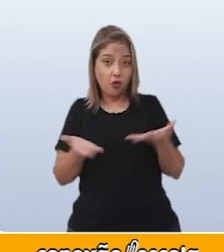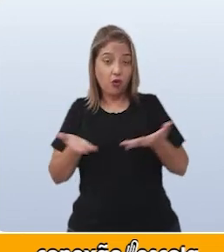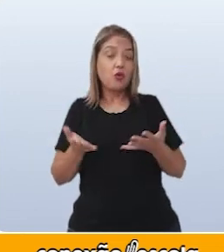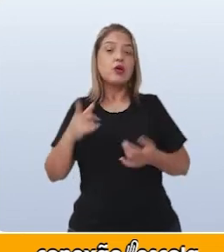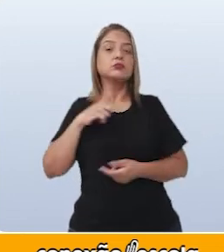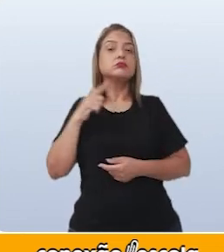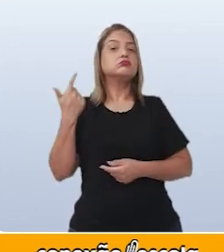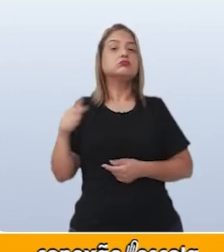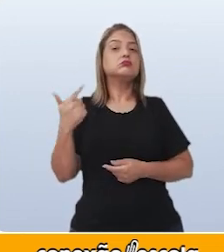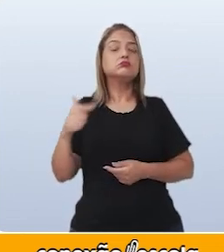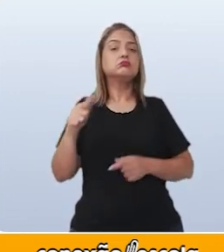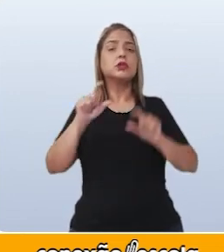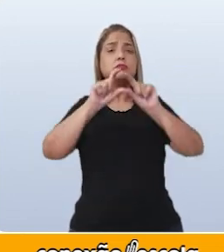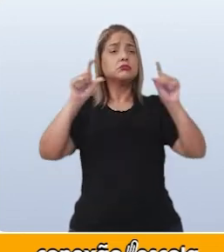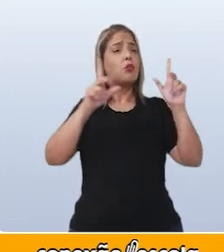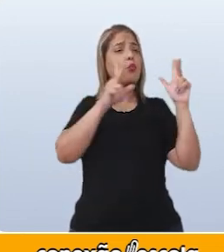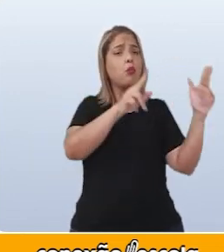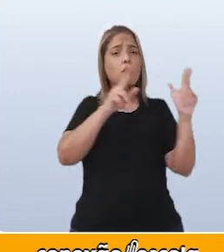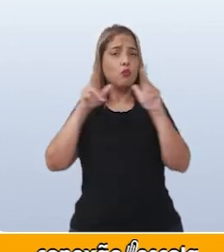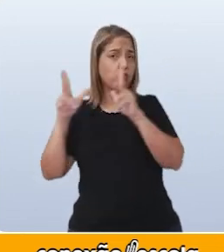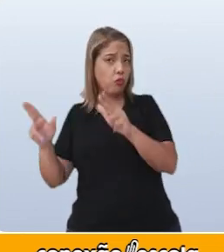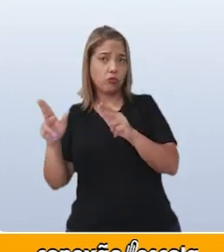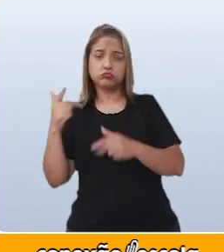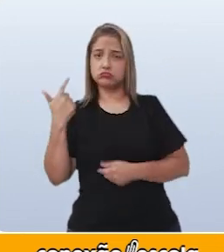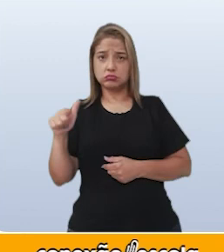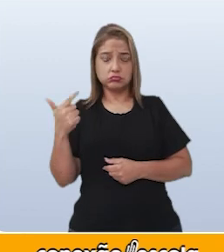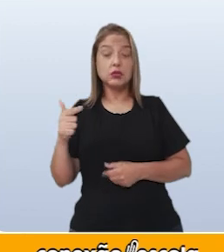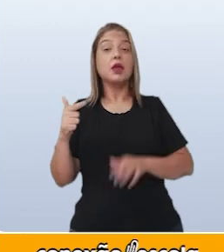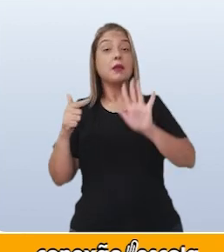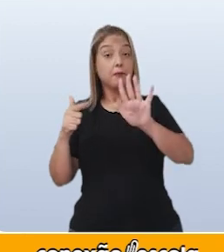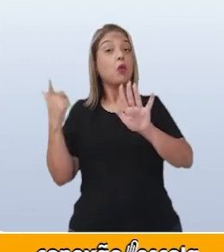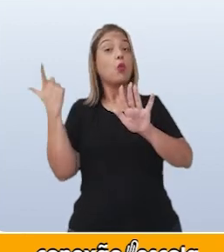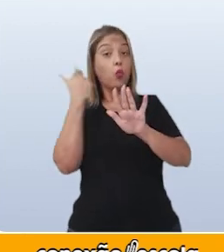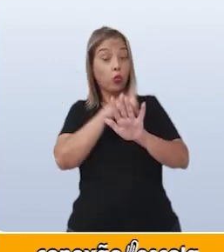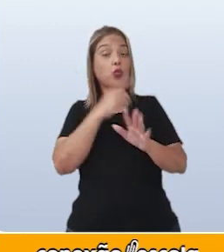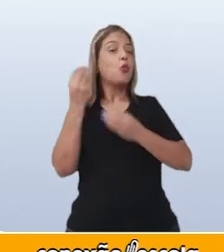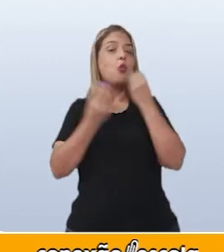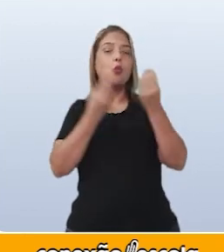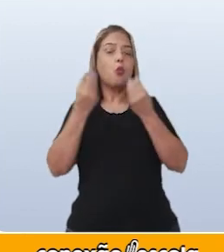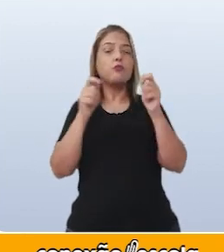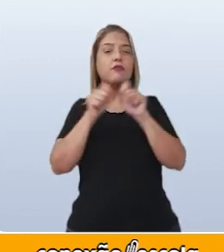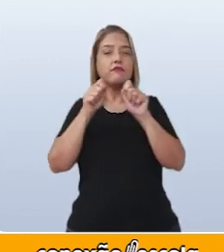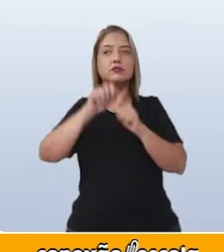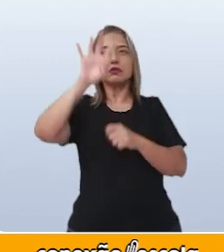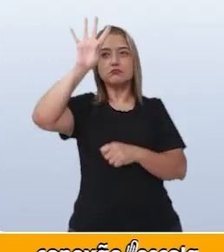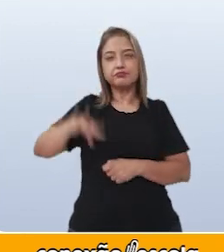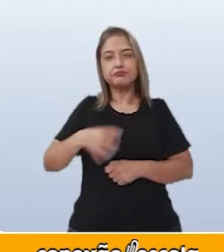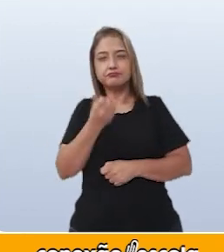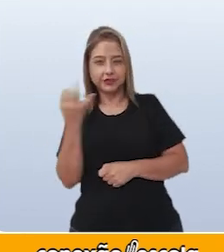não possuem termos semelhantes, mas podemos fatorar dessa forma.